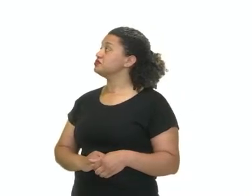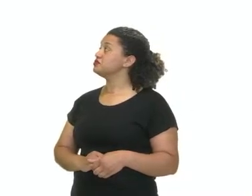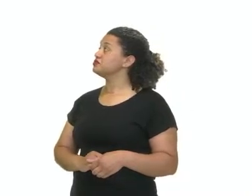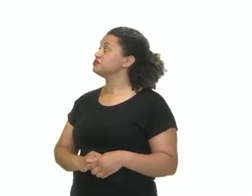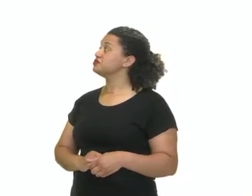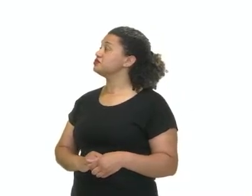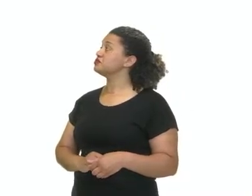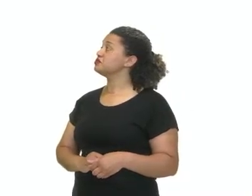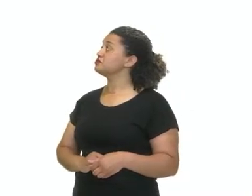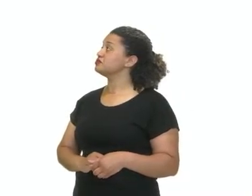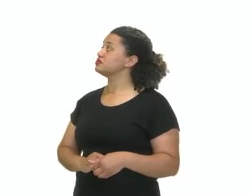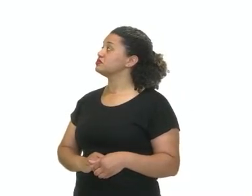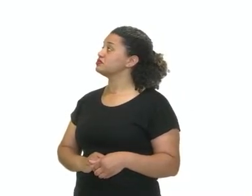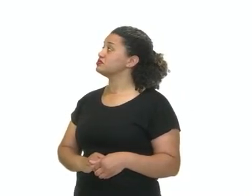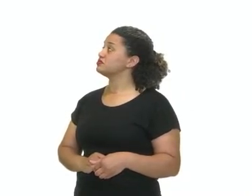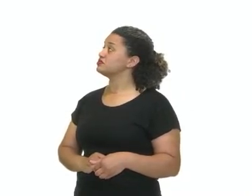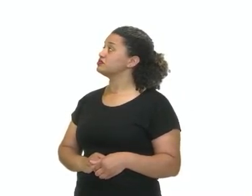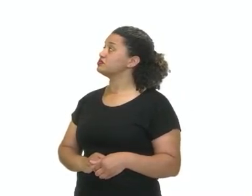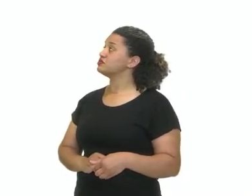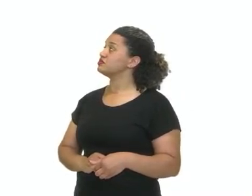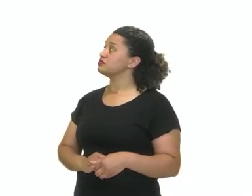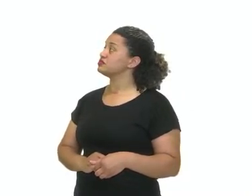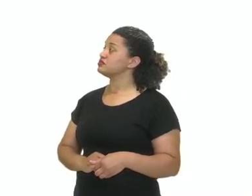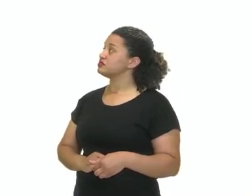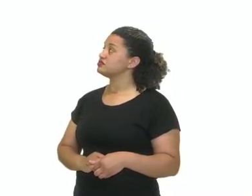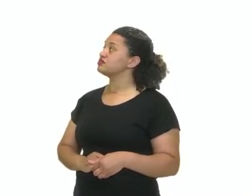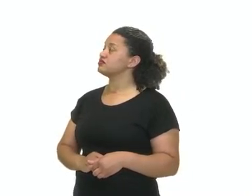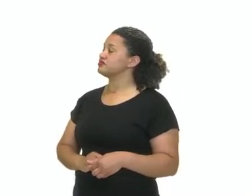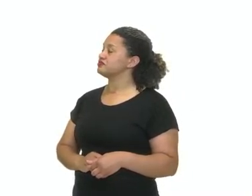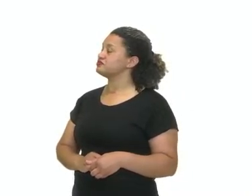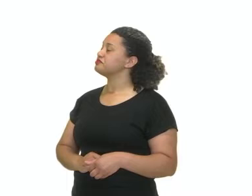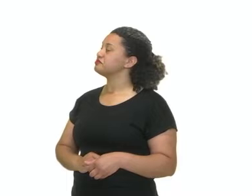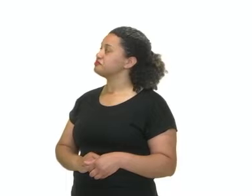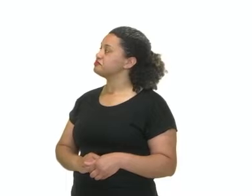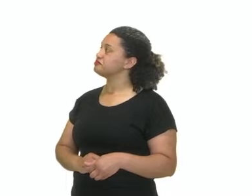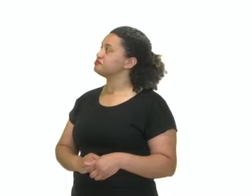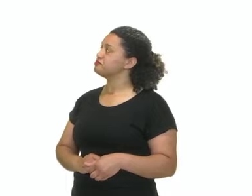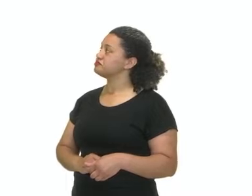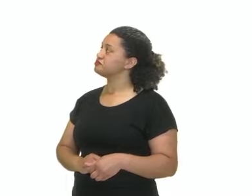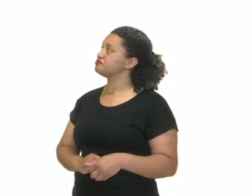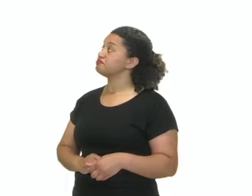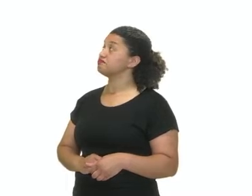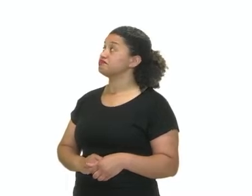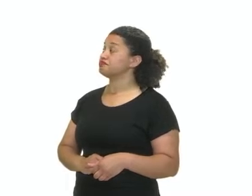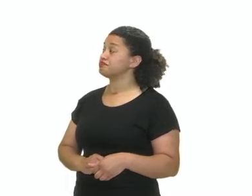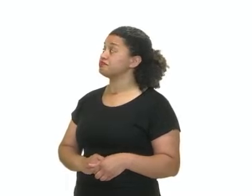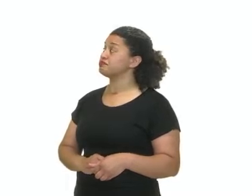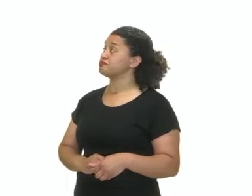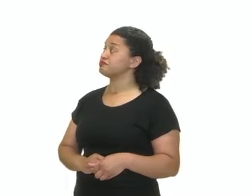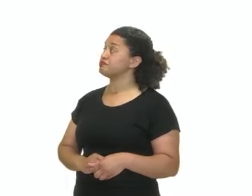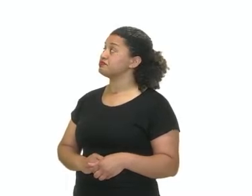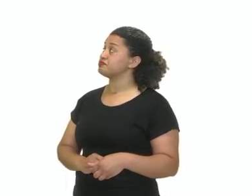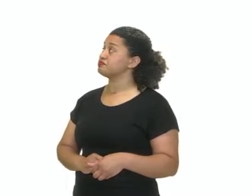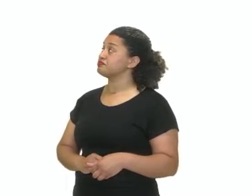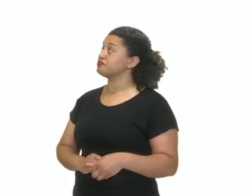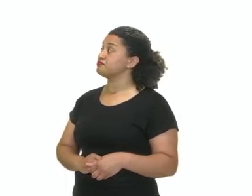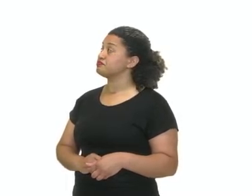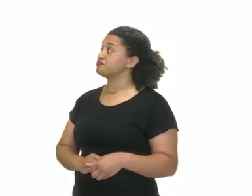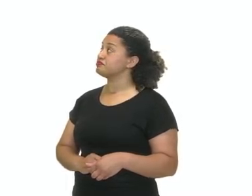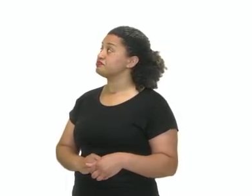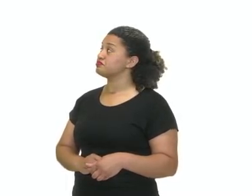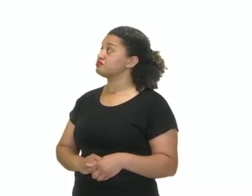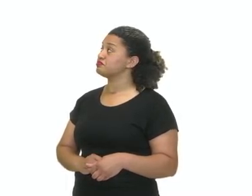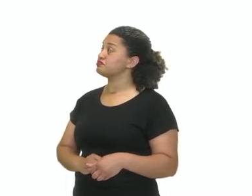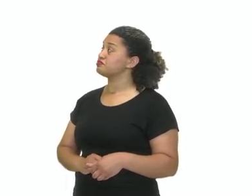Geographic. Antigamente, os campos eram bem definidos. As crianças de um lado, os adultos de outro. Agora não há mais